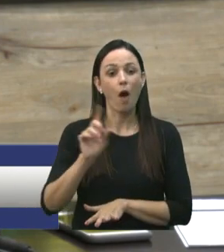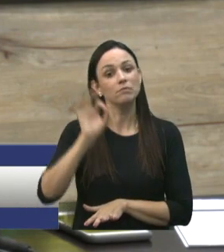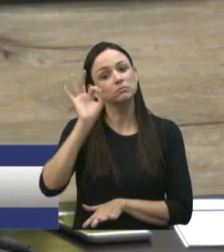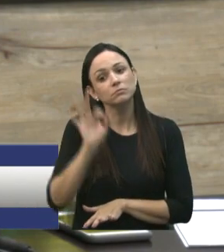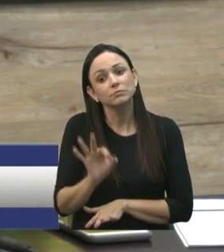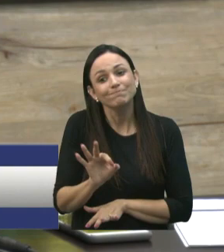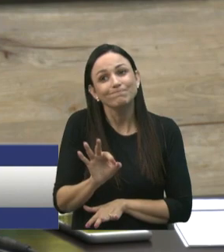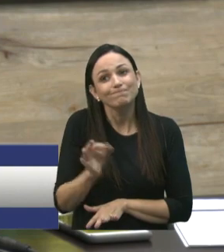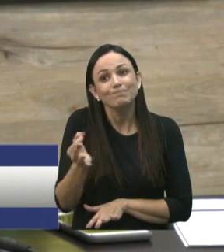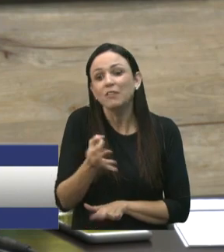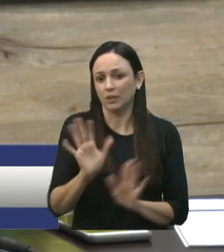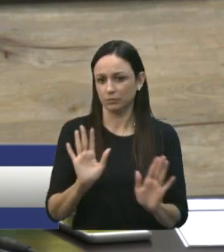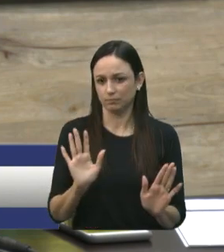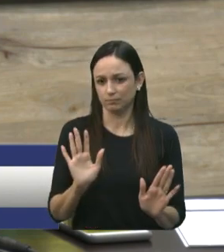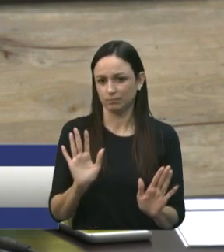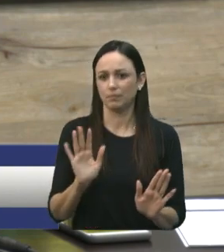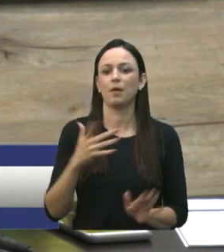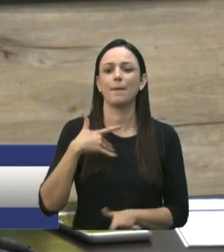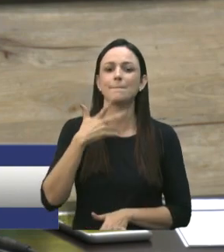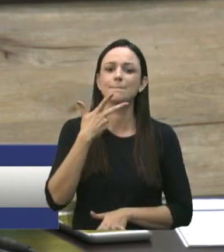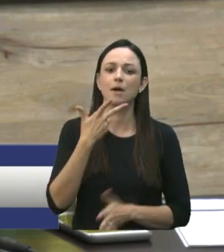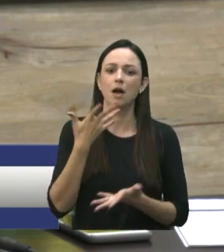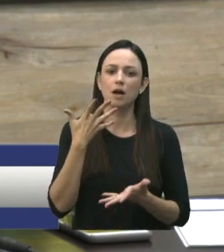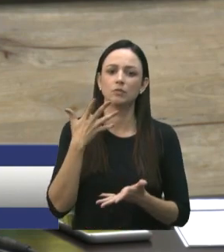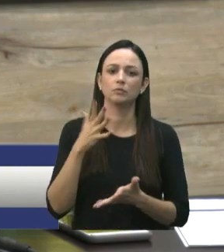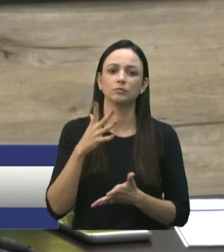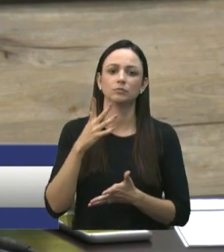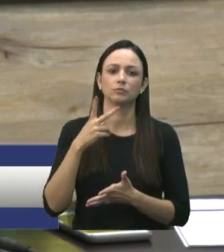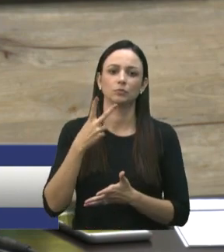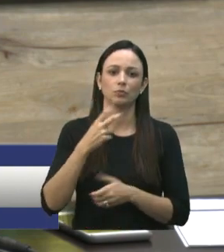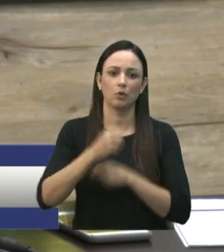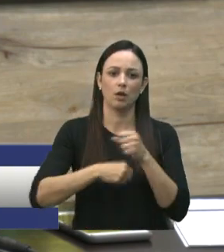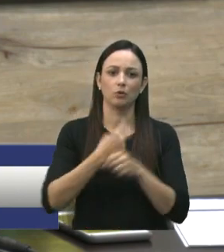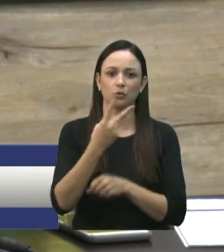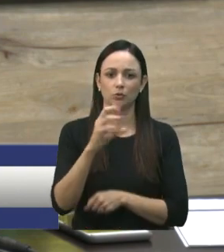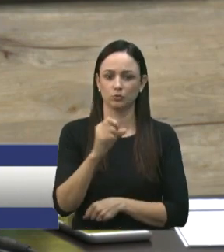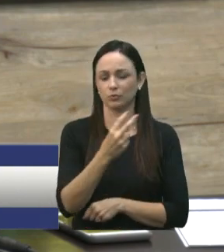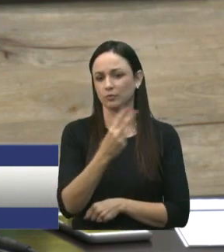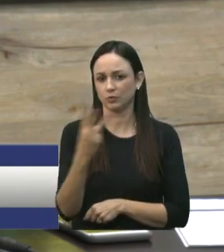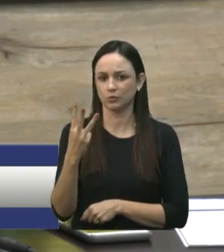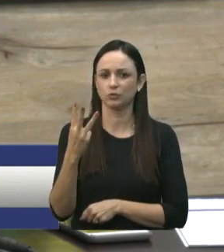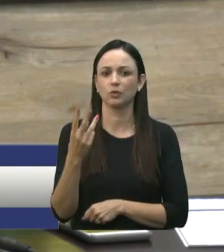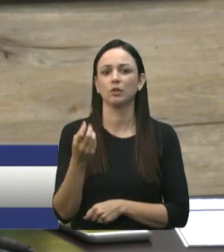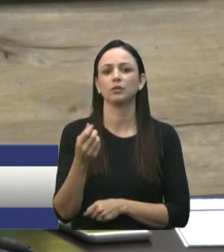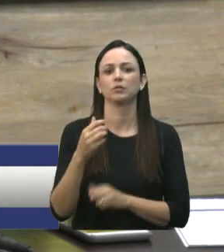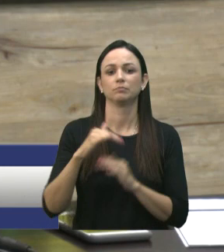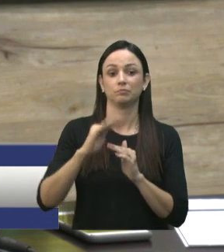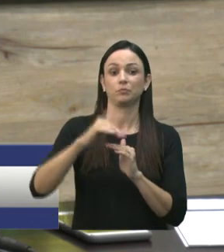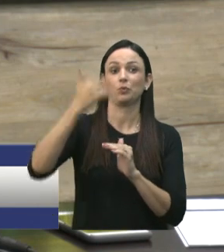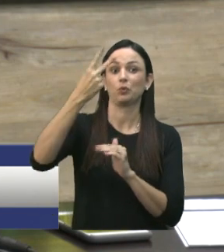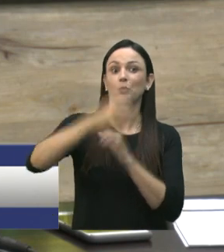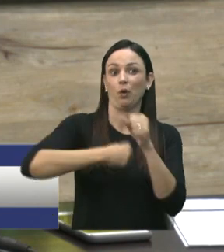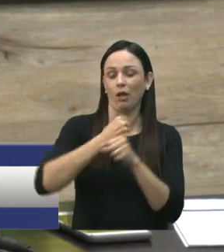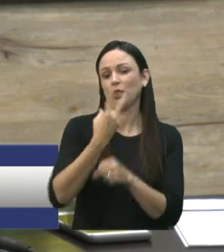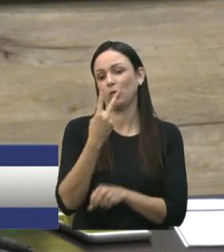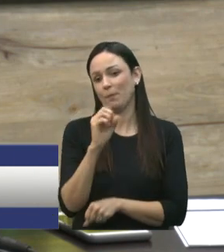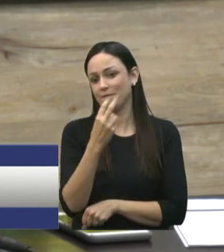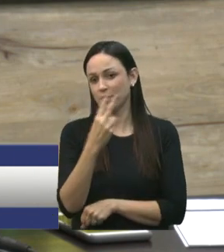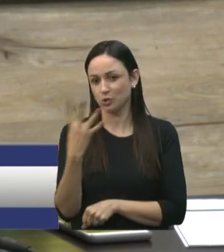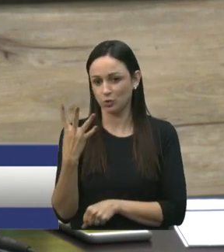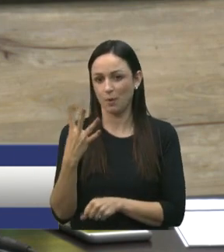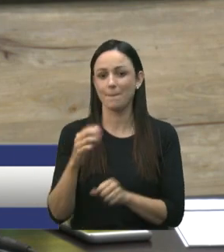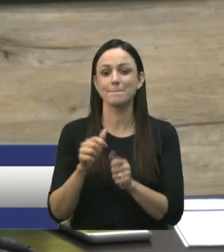feito, tá? Nós pretendemos para o exercício do 23, com o olhar 24, fazer isso de uma forma